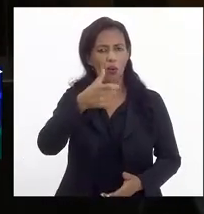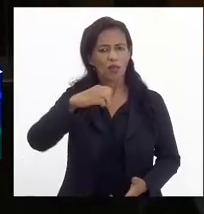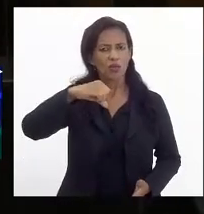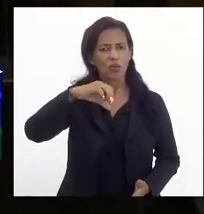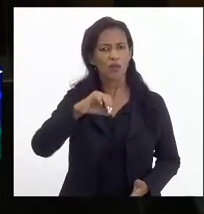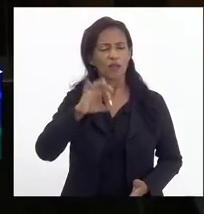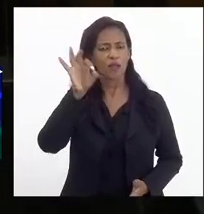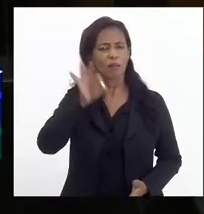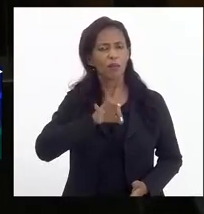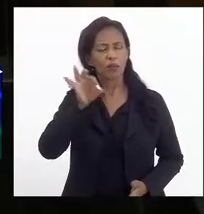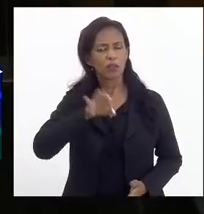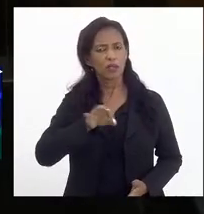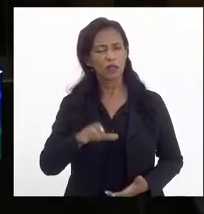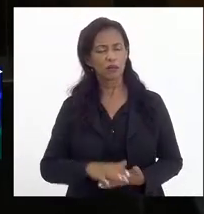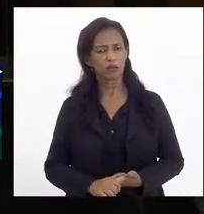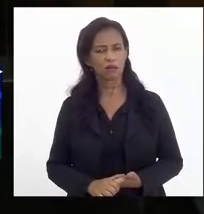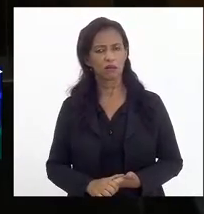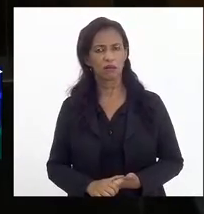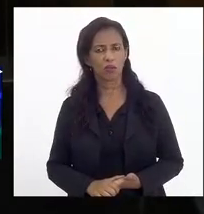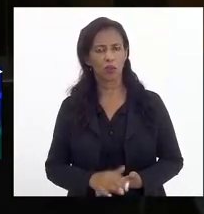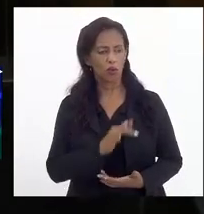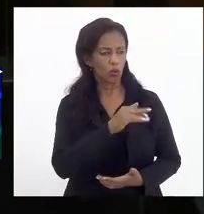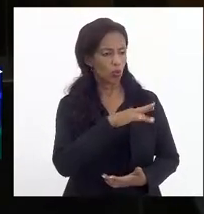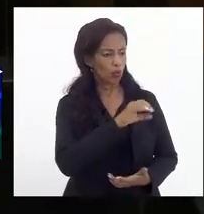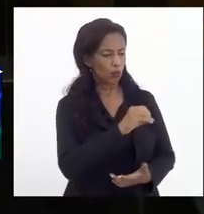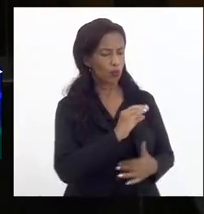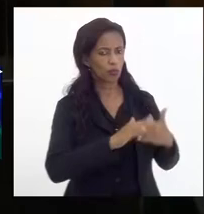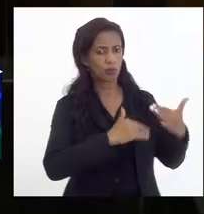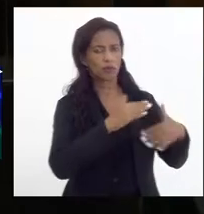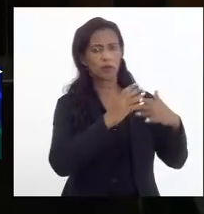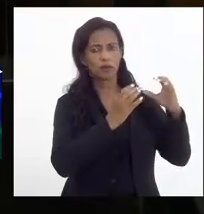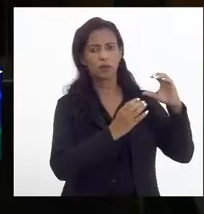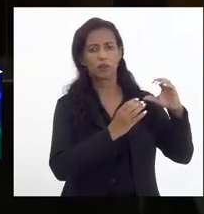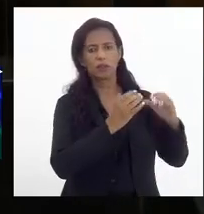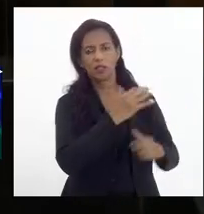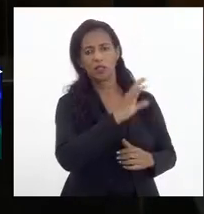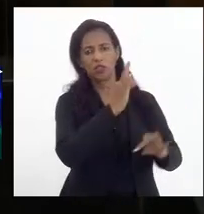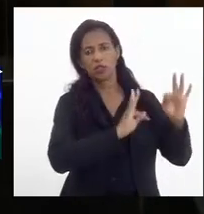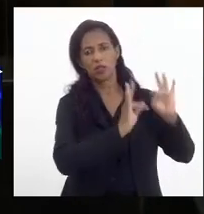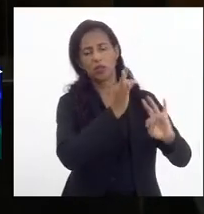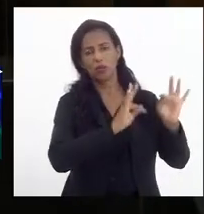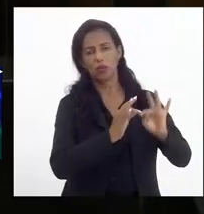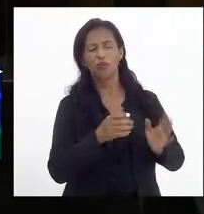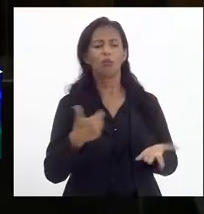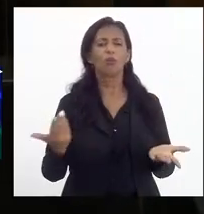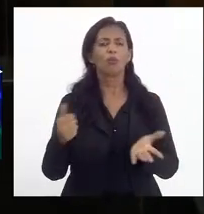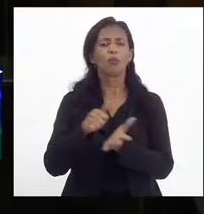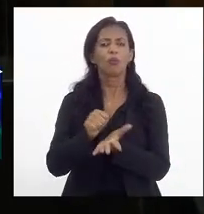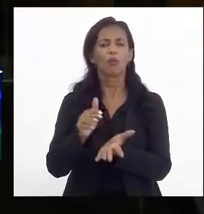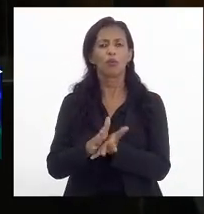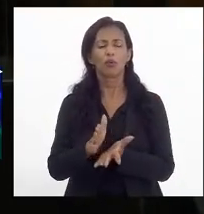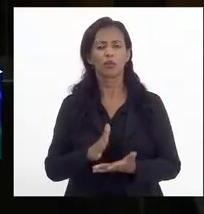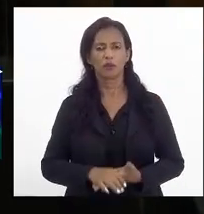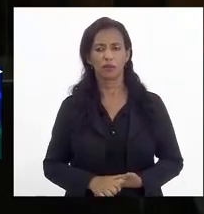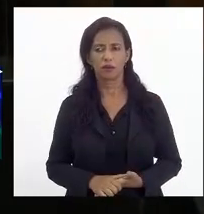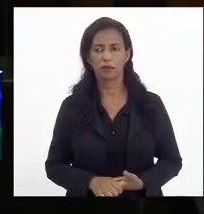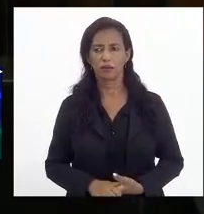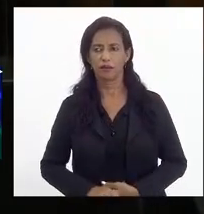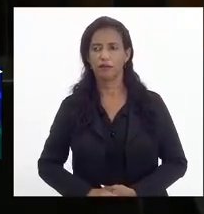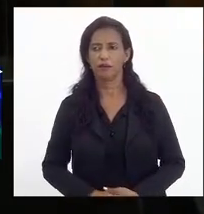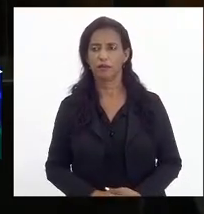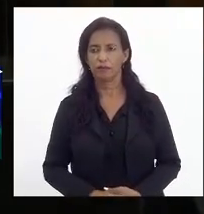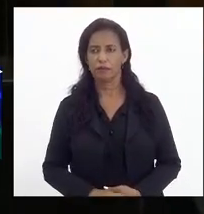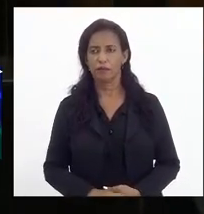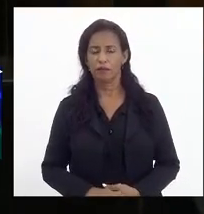noventa porcento do orçamento do Fundo Nacional de Desenvolvimento científico e tecnológico Qual é a consequência direta disto